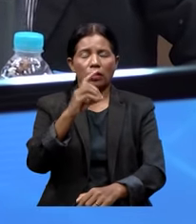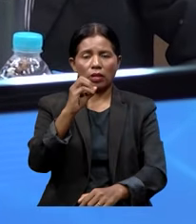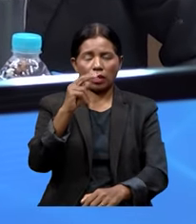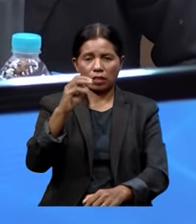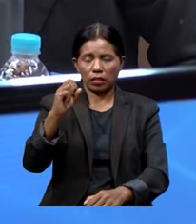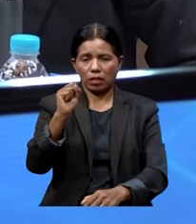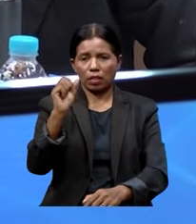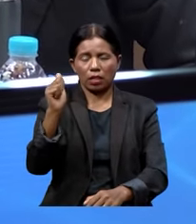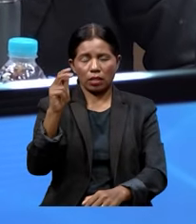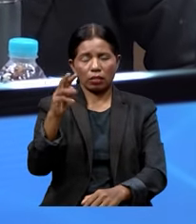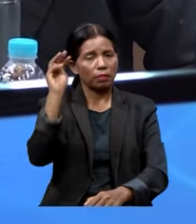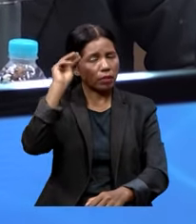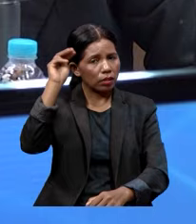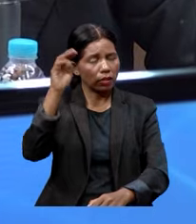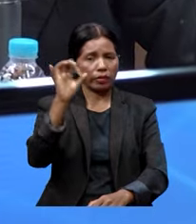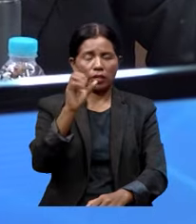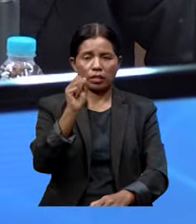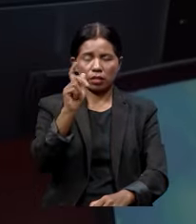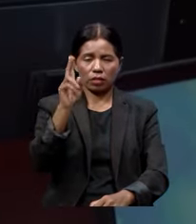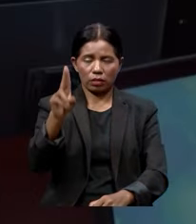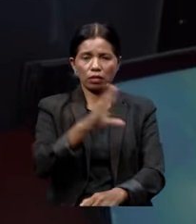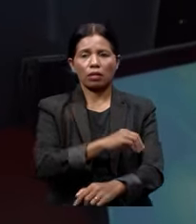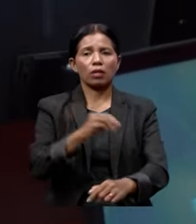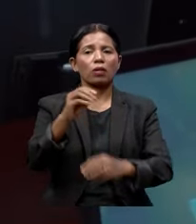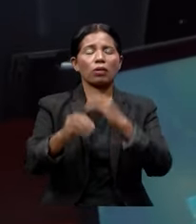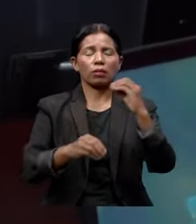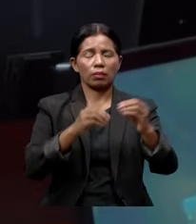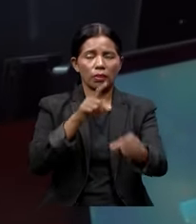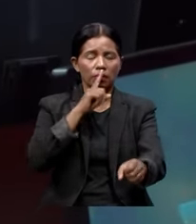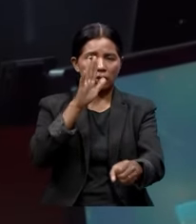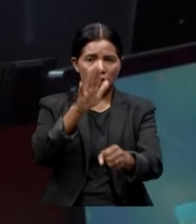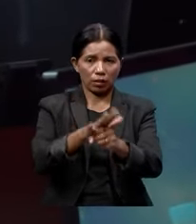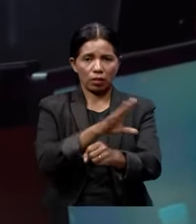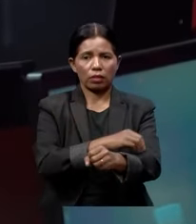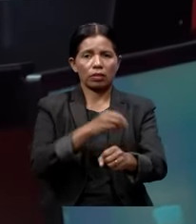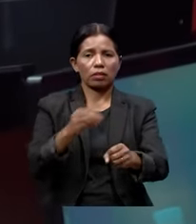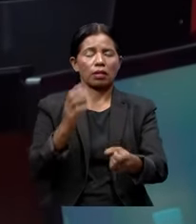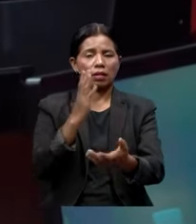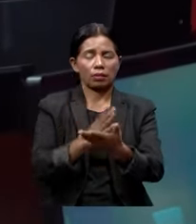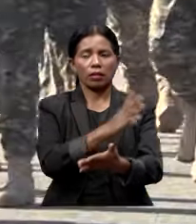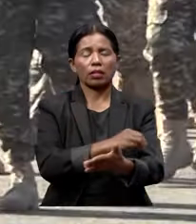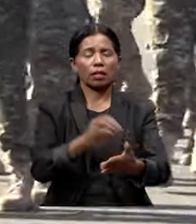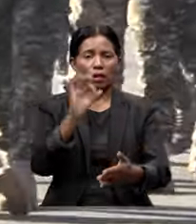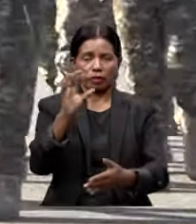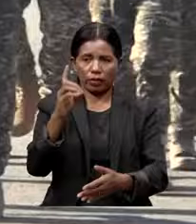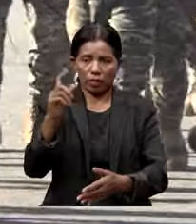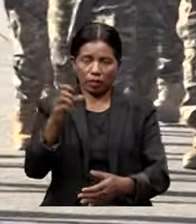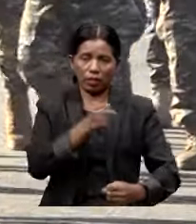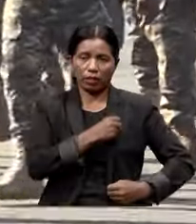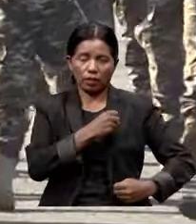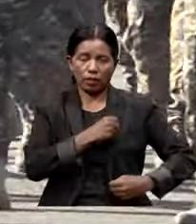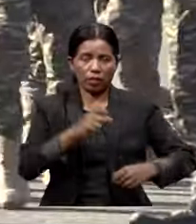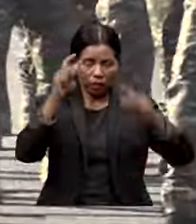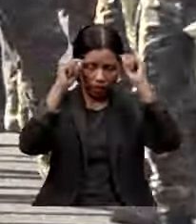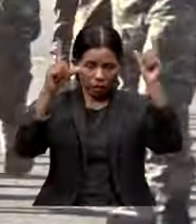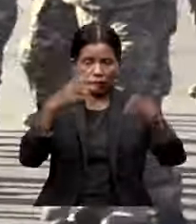no Ministro Interior Francisco da Costa Guterres com novo compromisso operacional conjunto entre Falentil Força de Defesa Timor-Leste